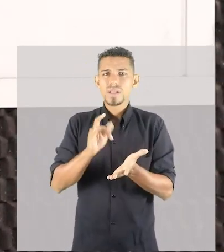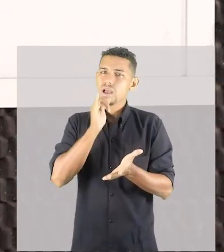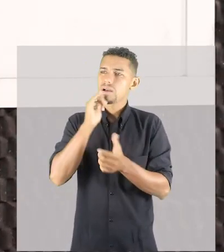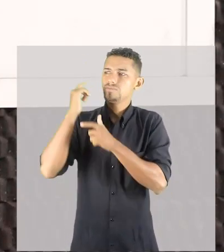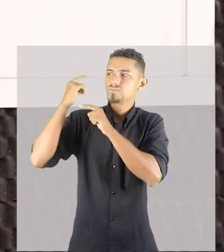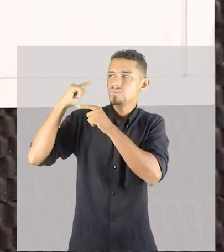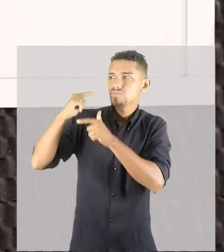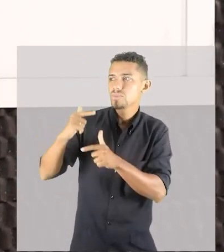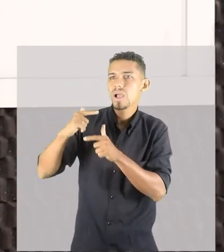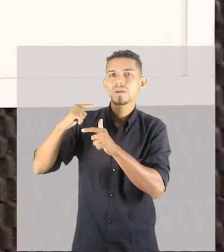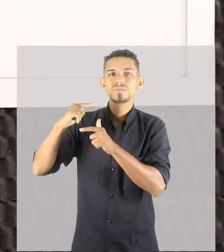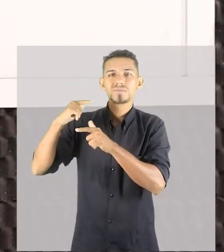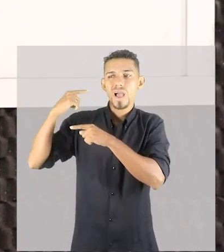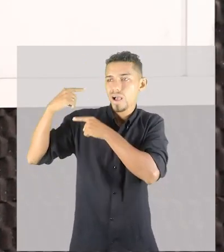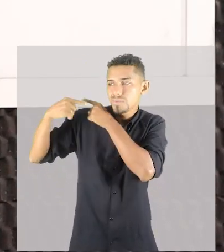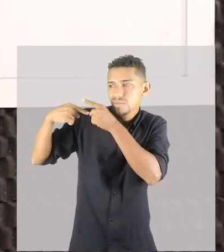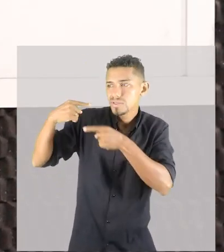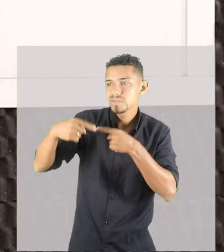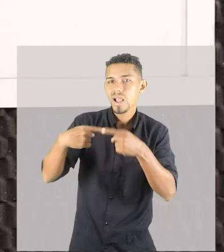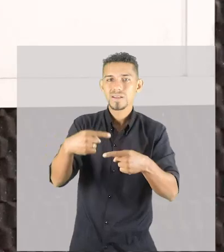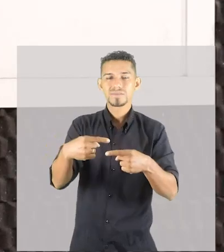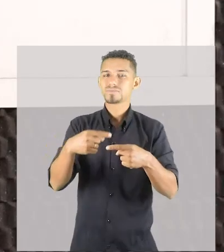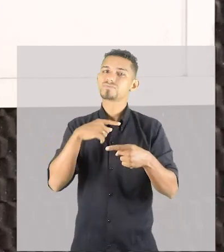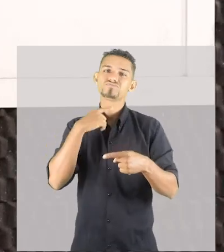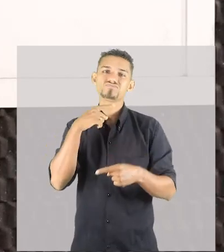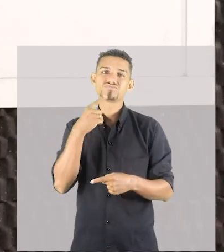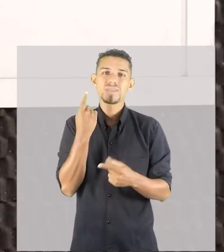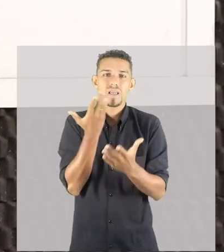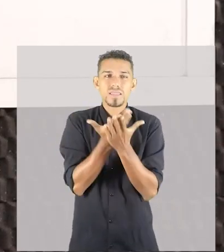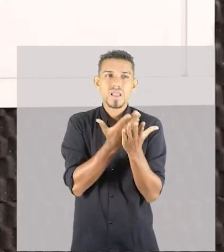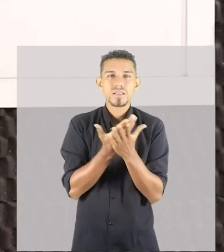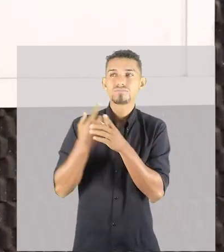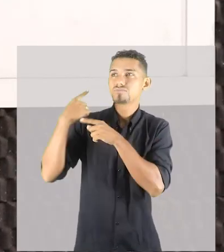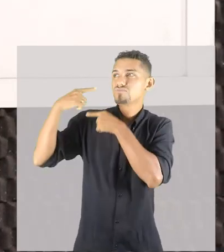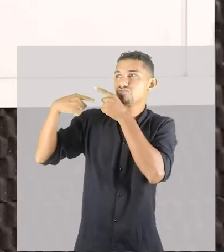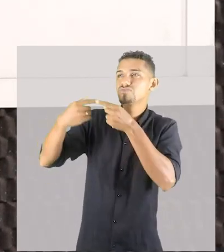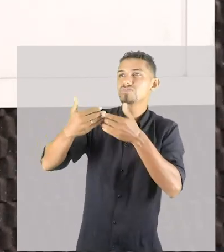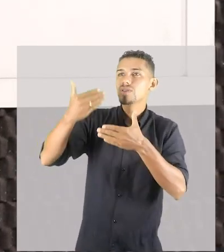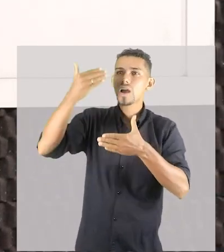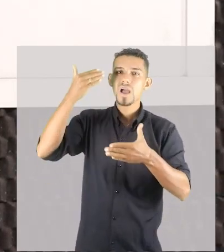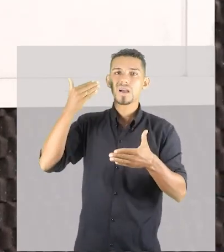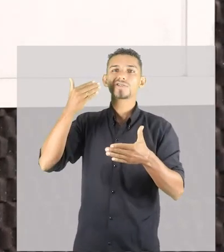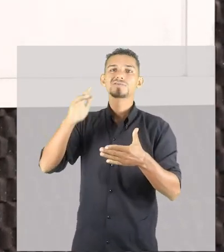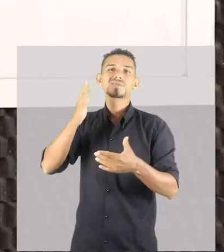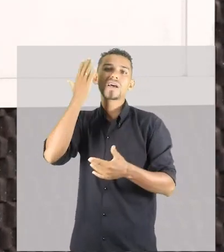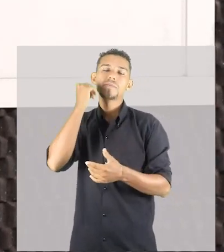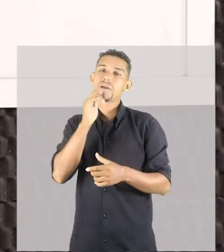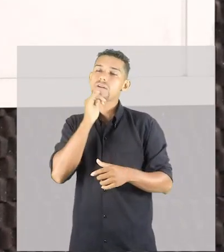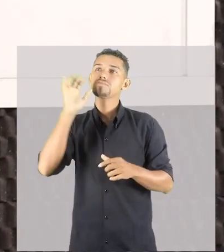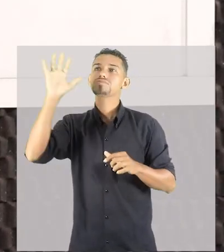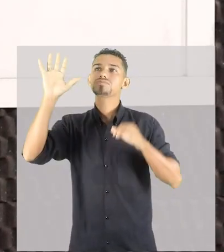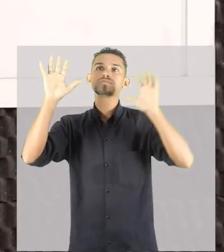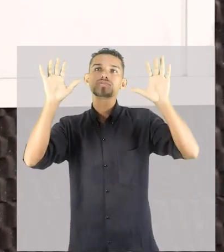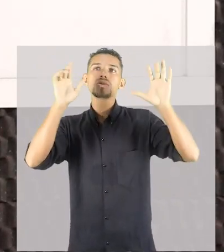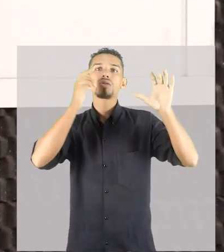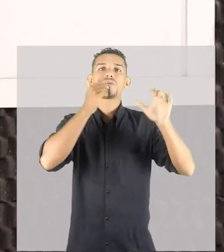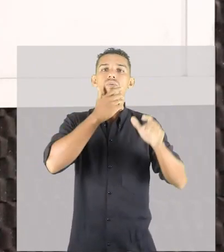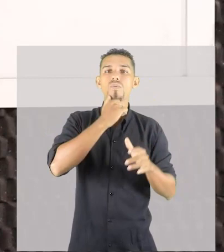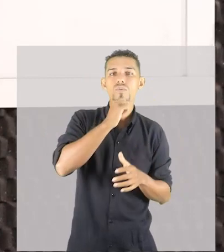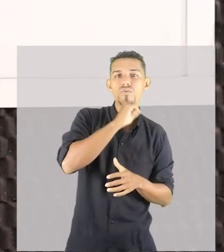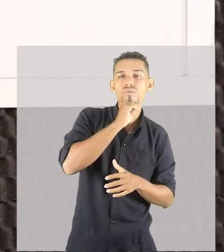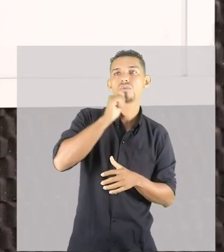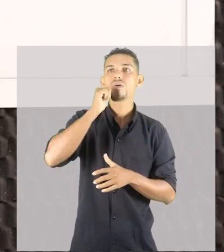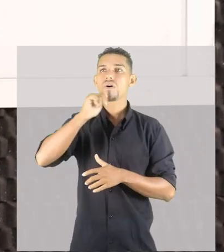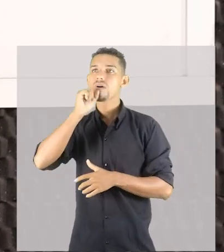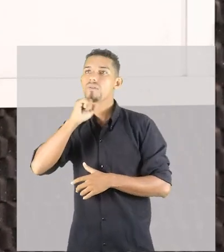herança quantitativa. A gente não tem, como estudar ali genética sem de fato resolver as questões, resolver os cruzamentos,